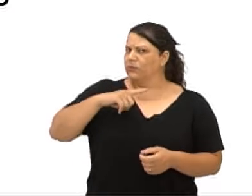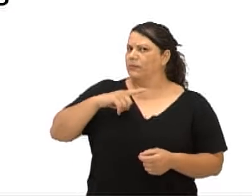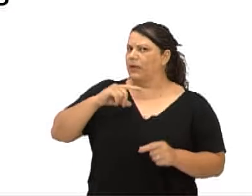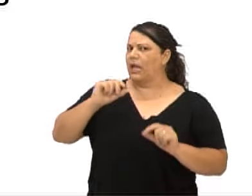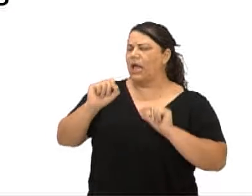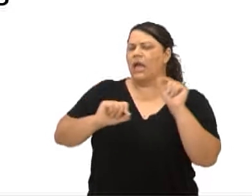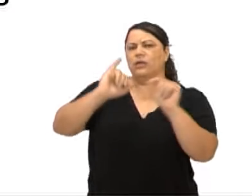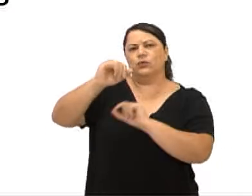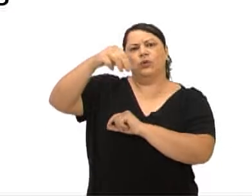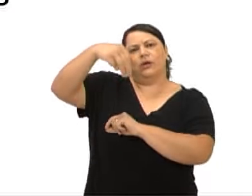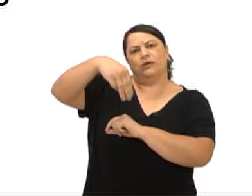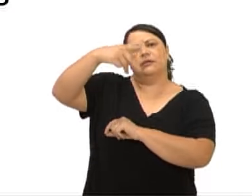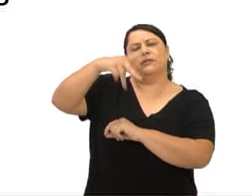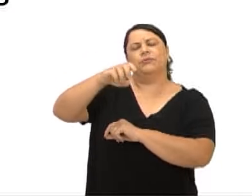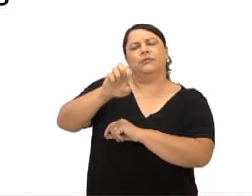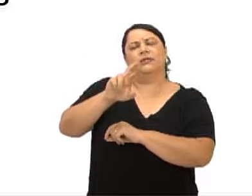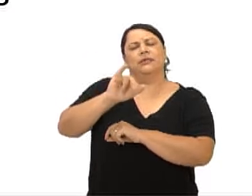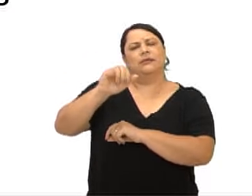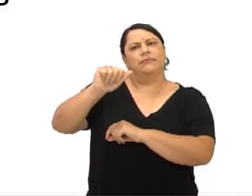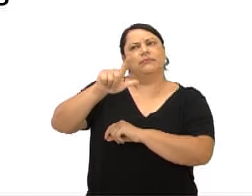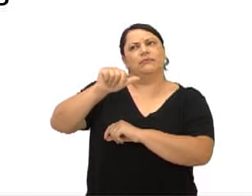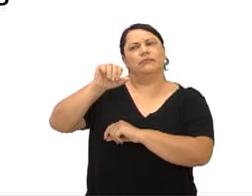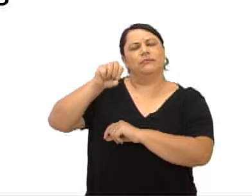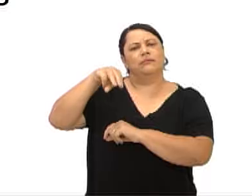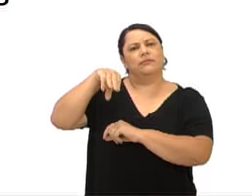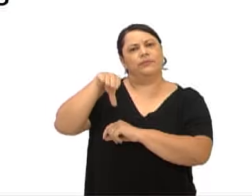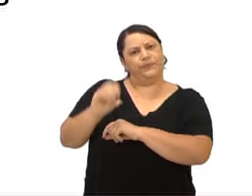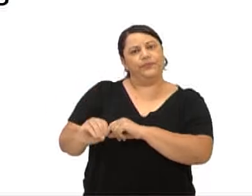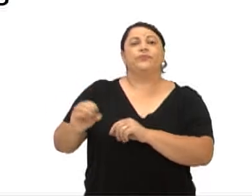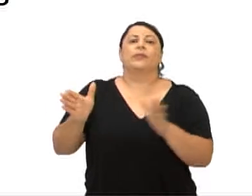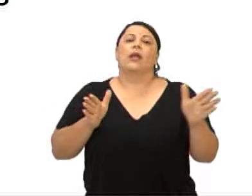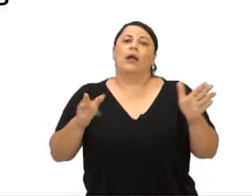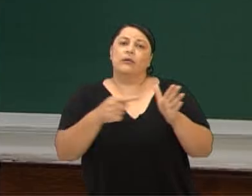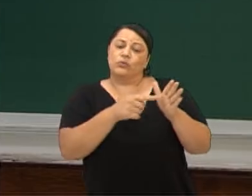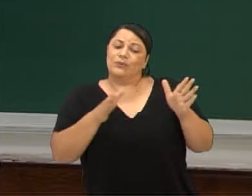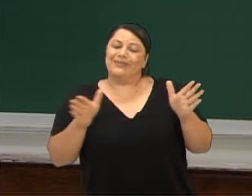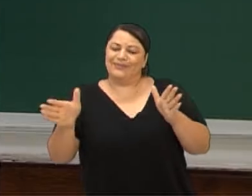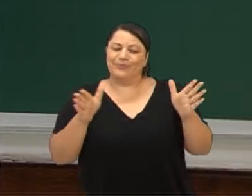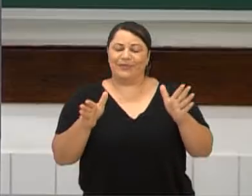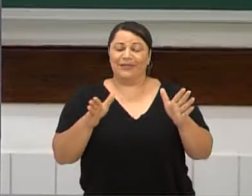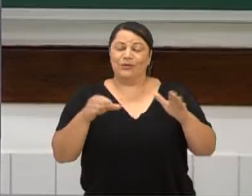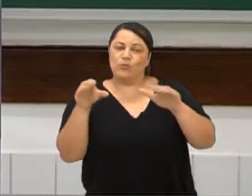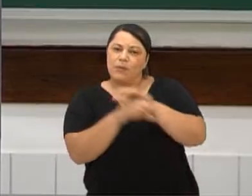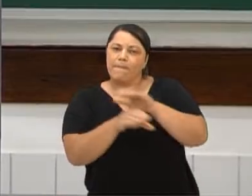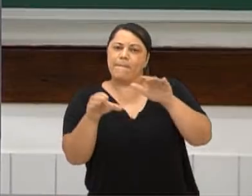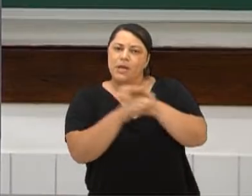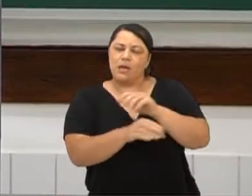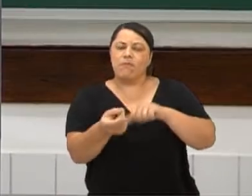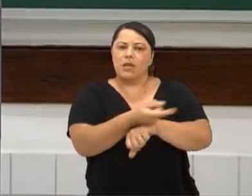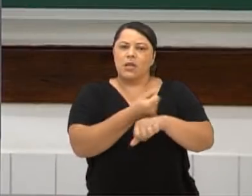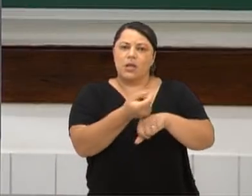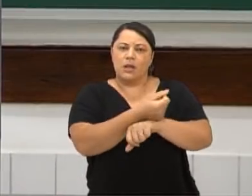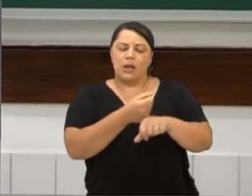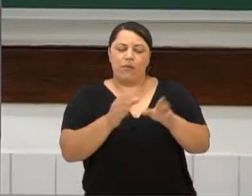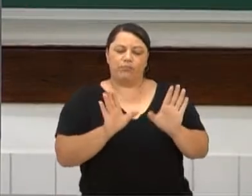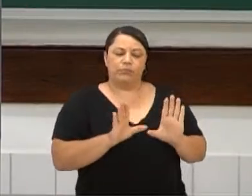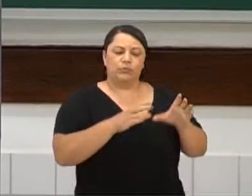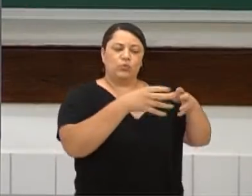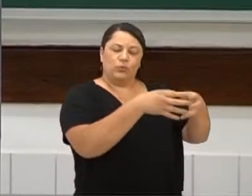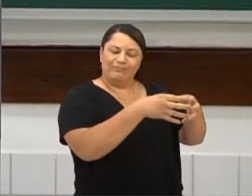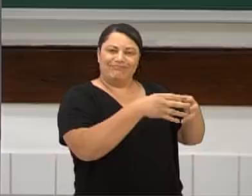nós tivemos antes um grande período de acumulação de capital, ou concentração de